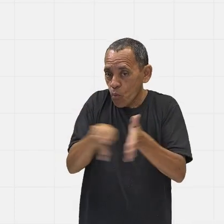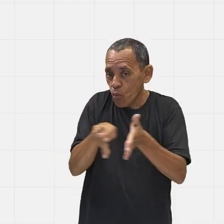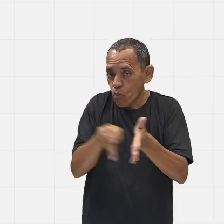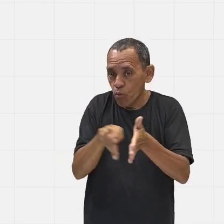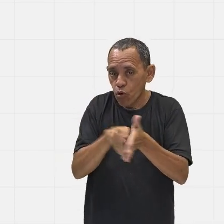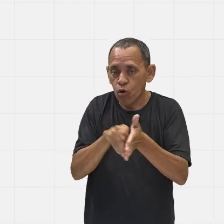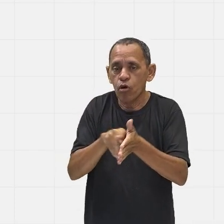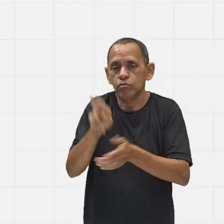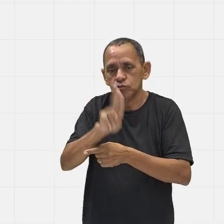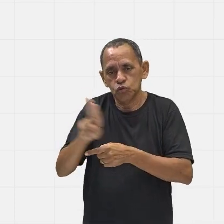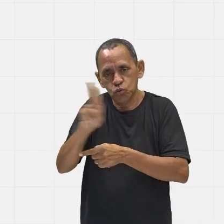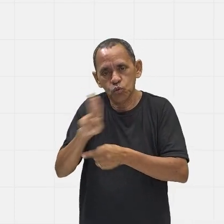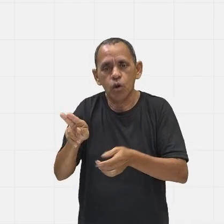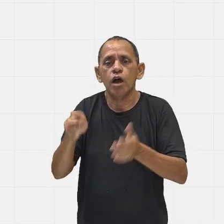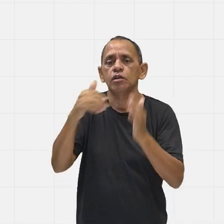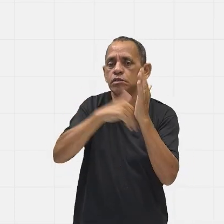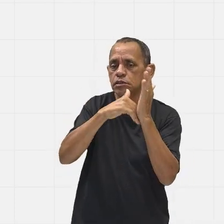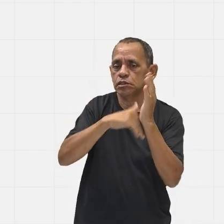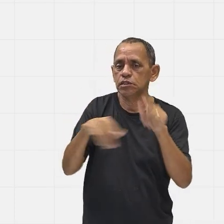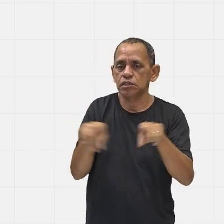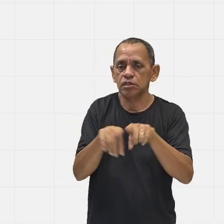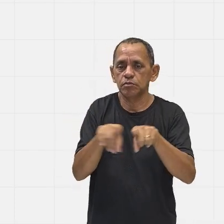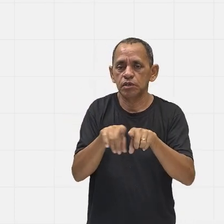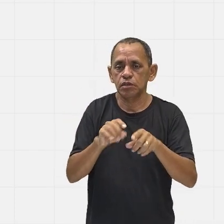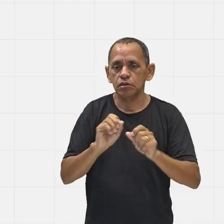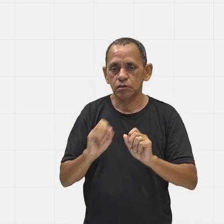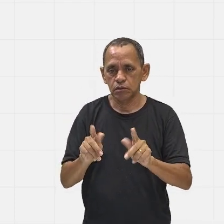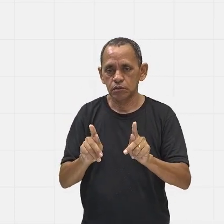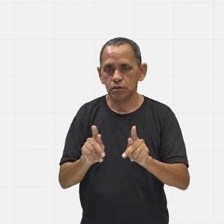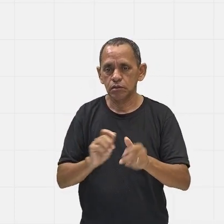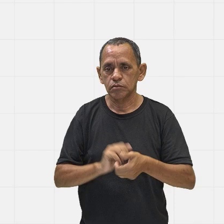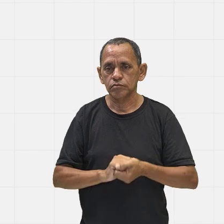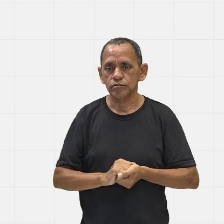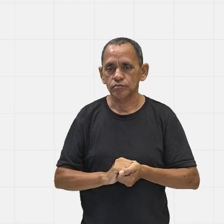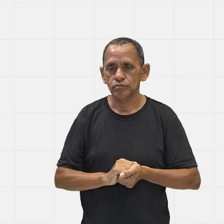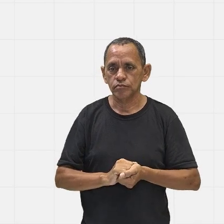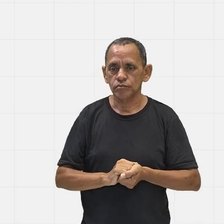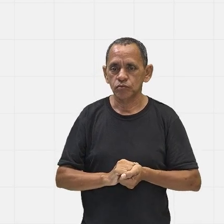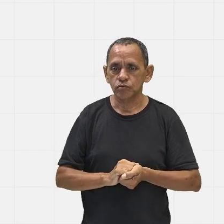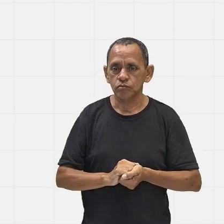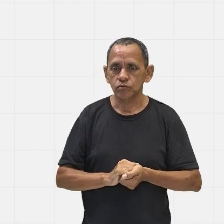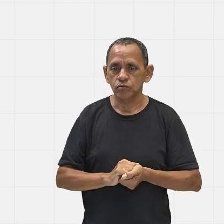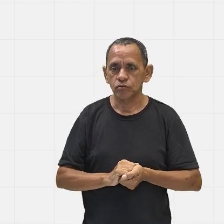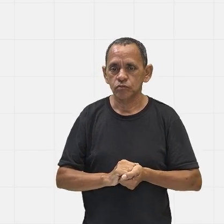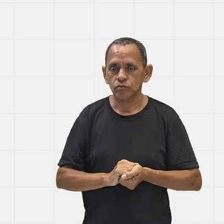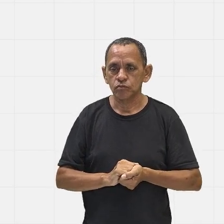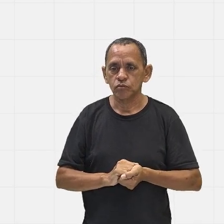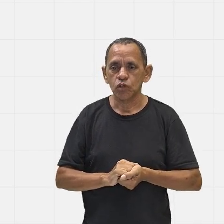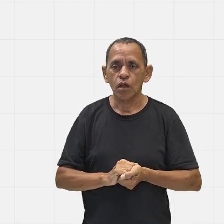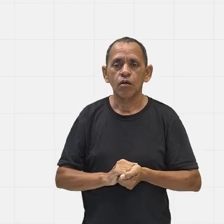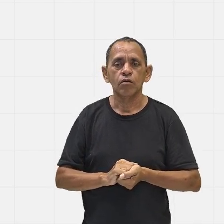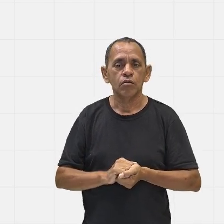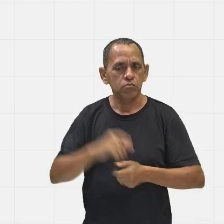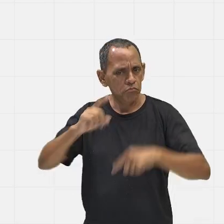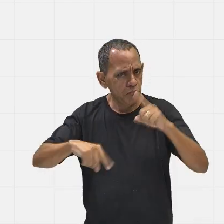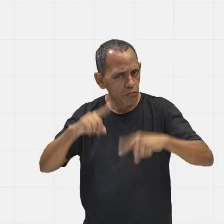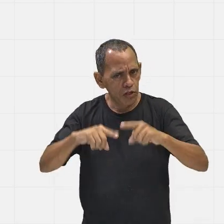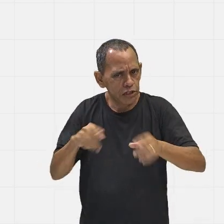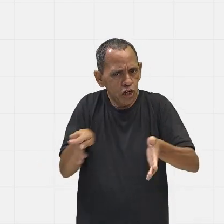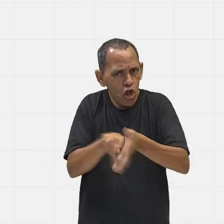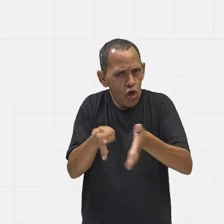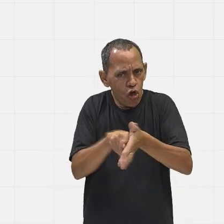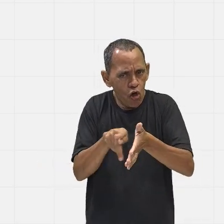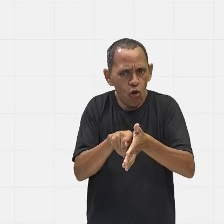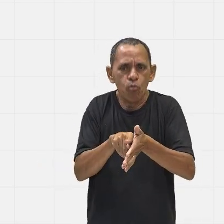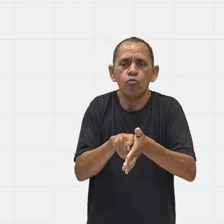a senha. Acabei de ter informação que o servidor continuou o mesmo, tá bom, gente? Não vai mudar. É o